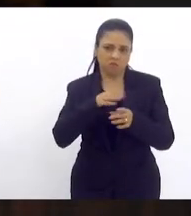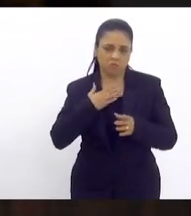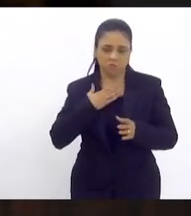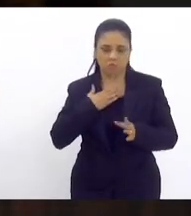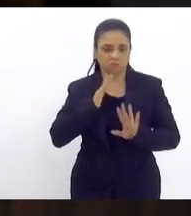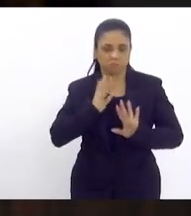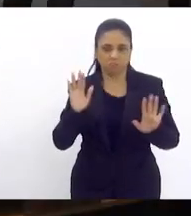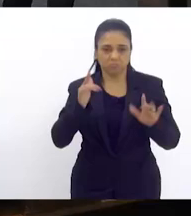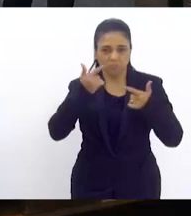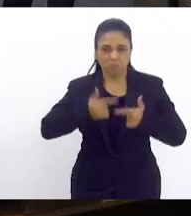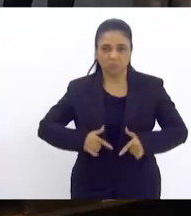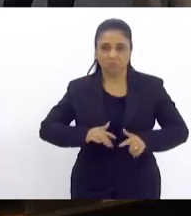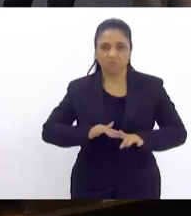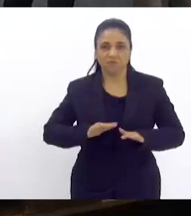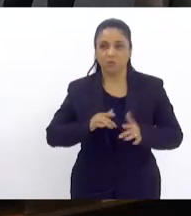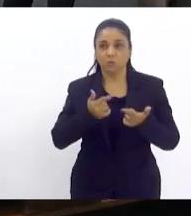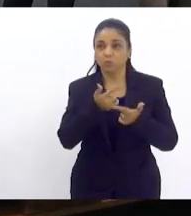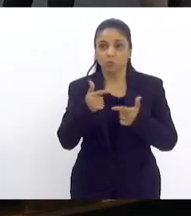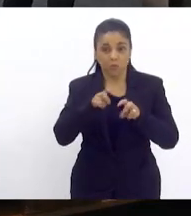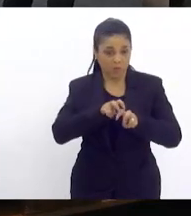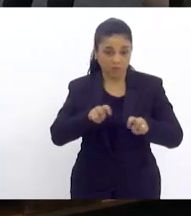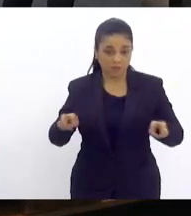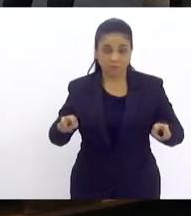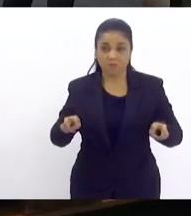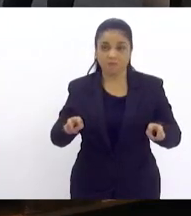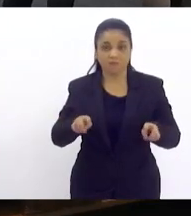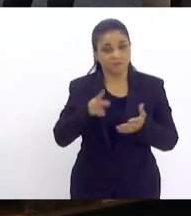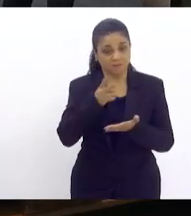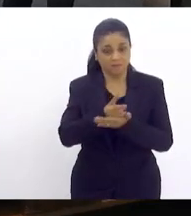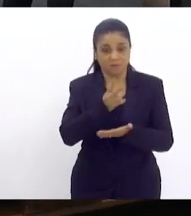não tem mais ninguém da mesa